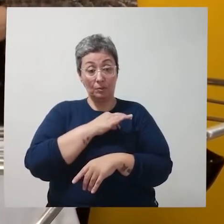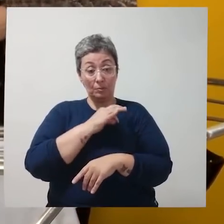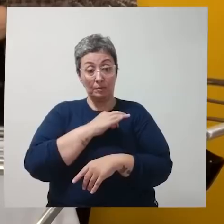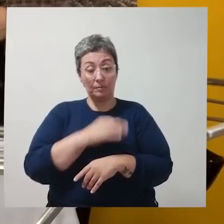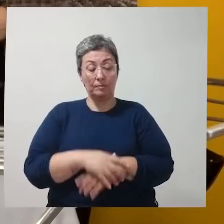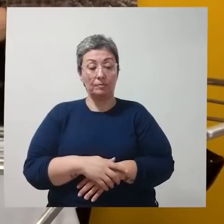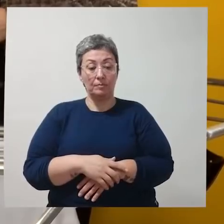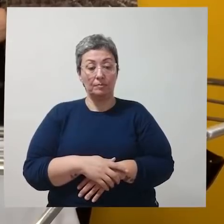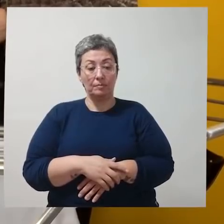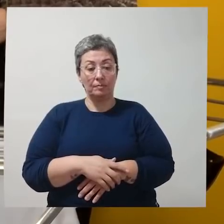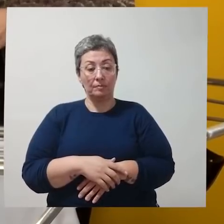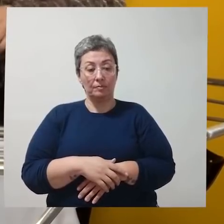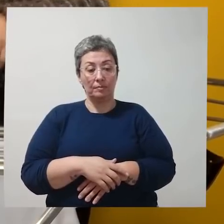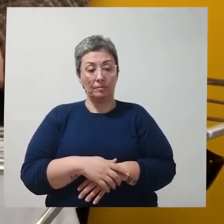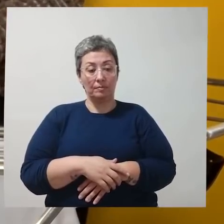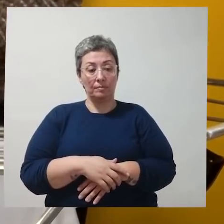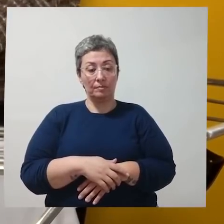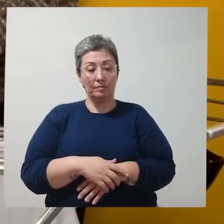Isso, coloca